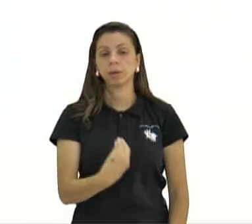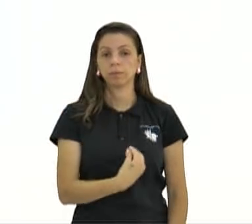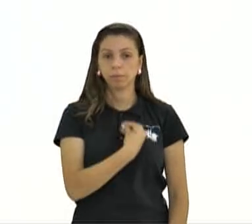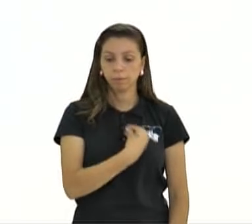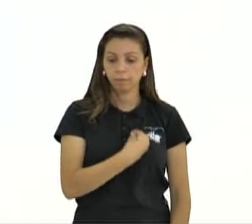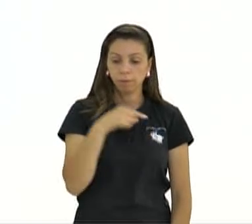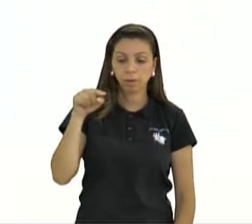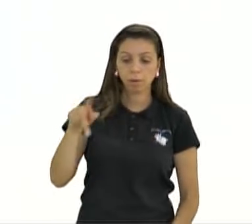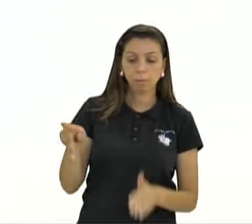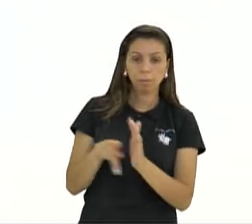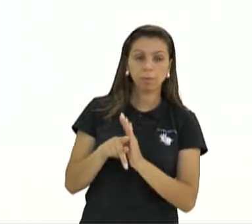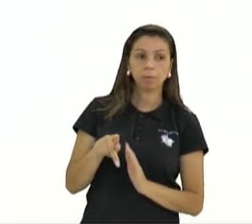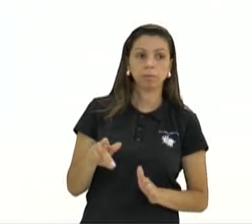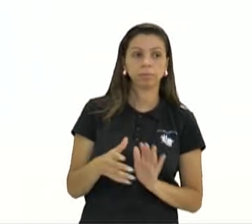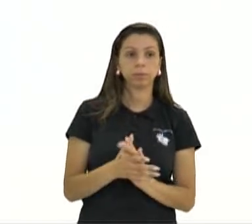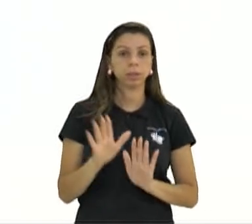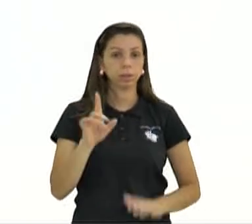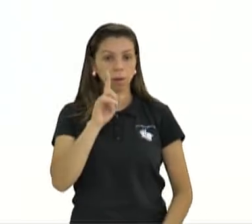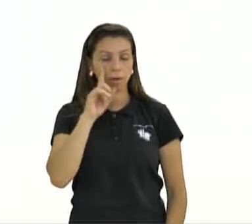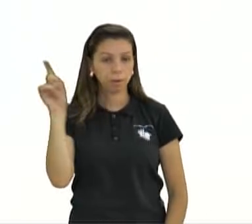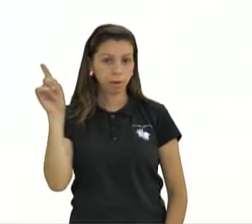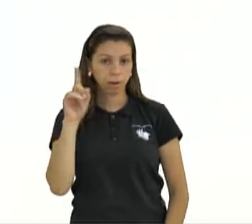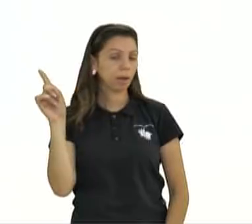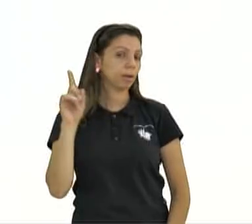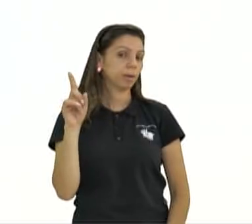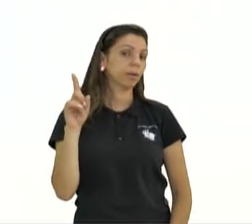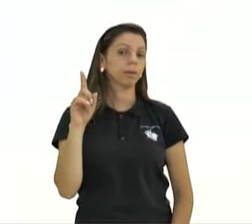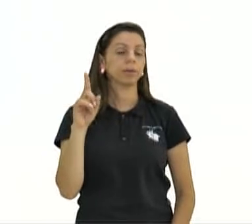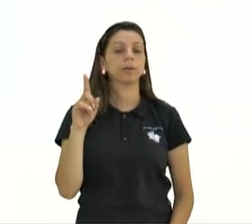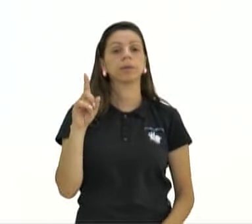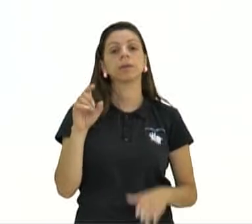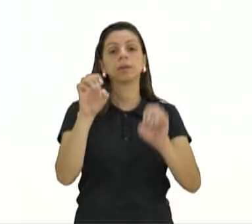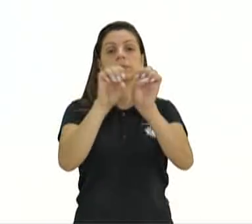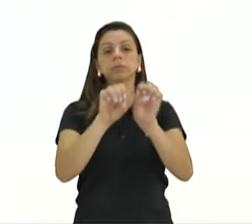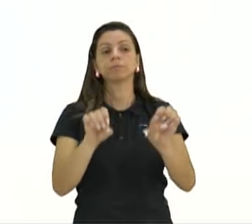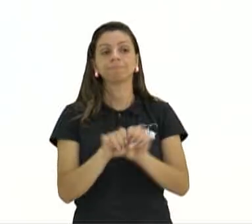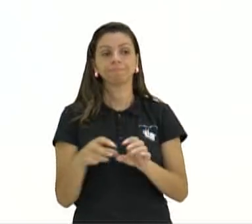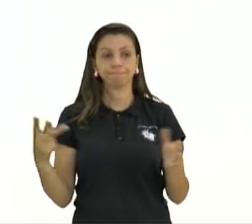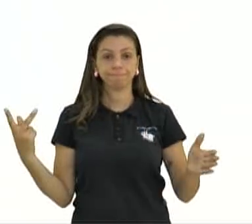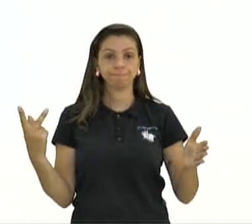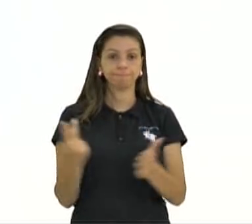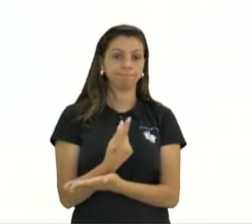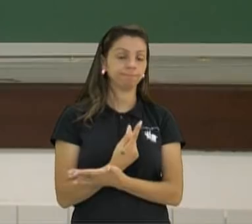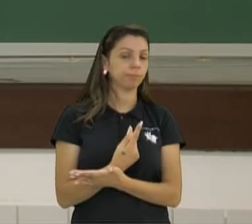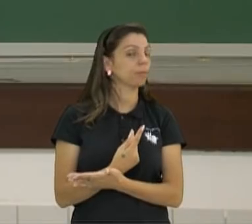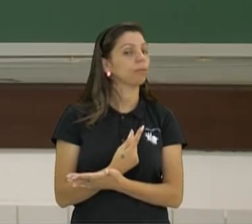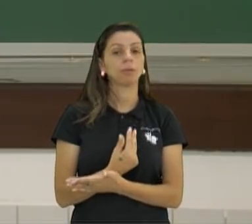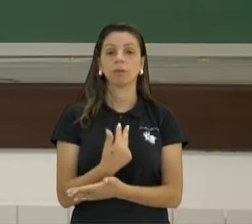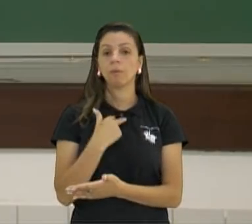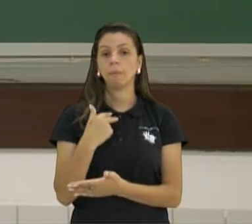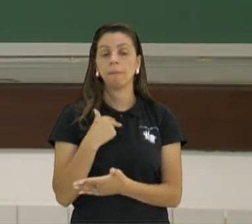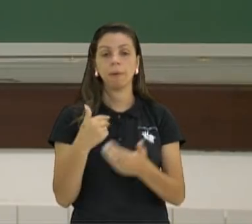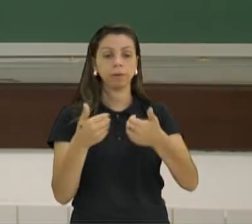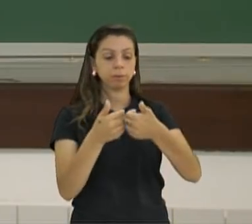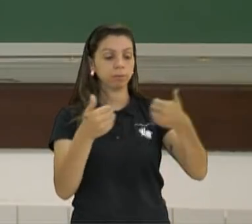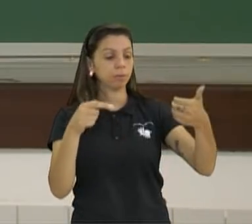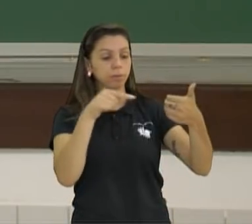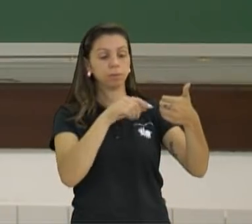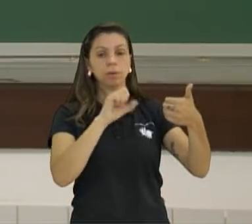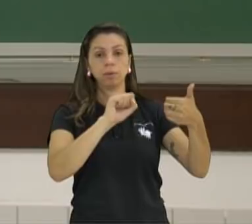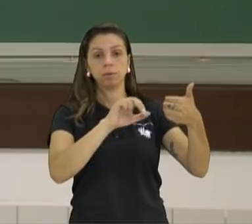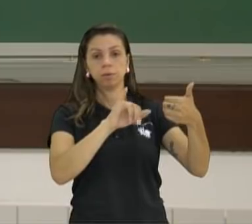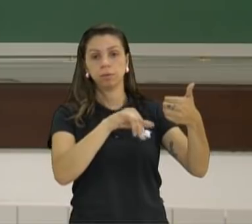artesão. Essa construção aqui está errada. Nós não separamos sujeito